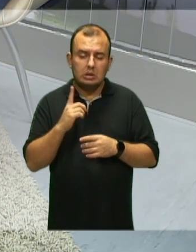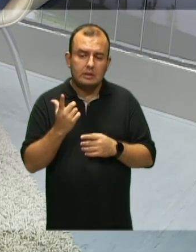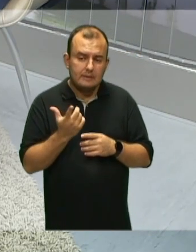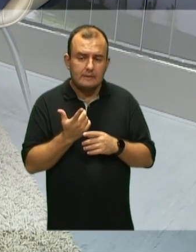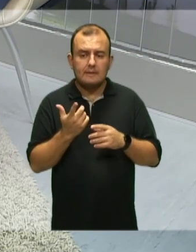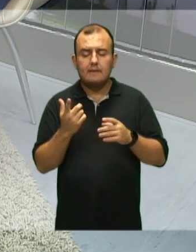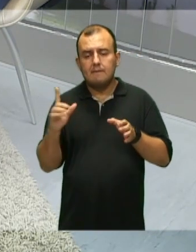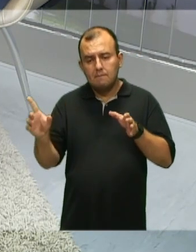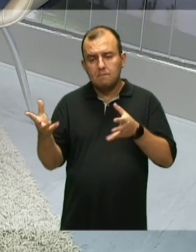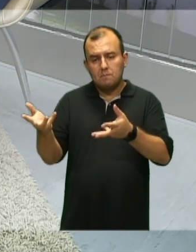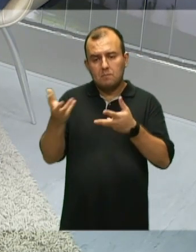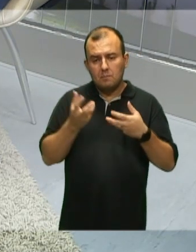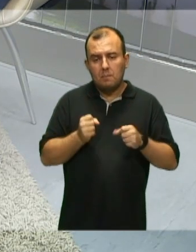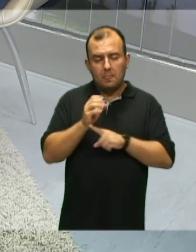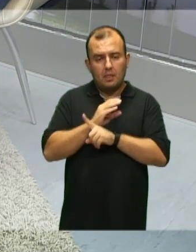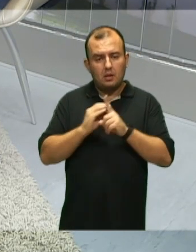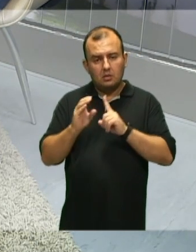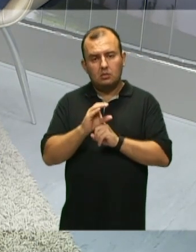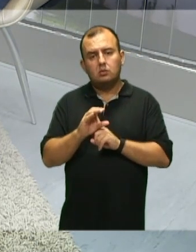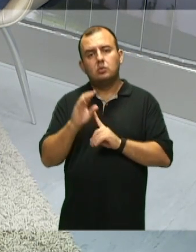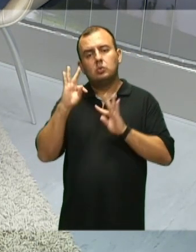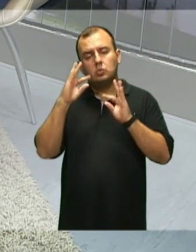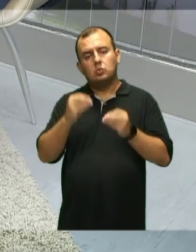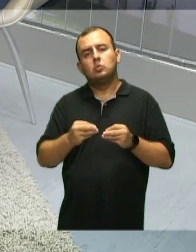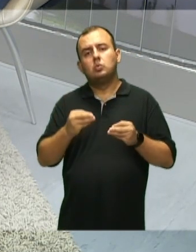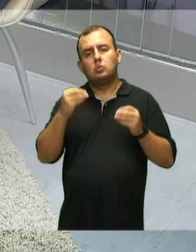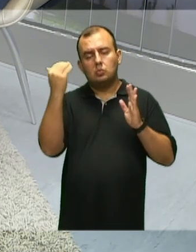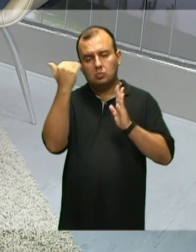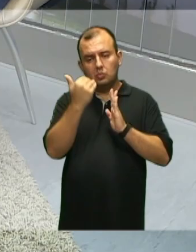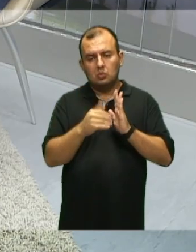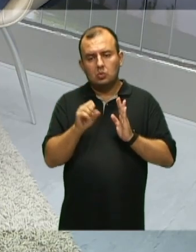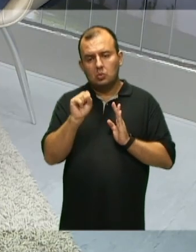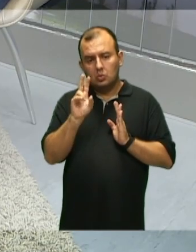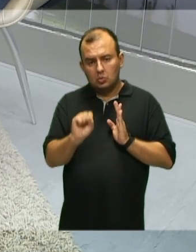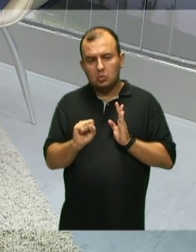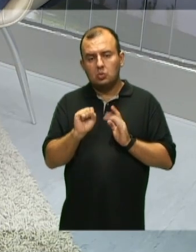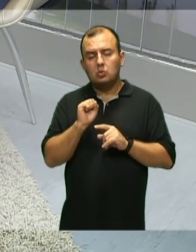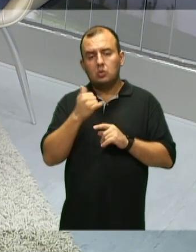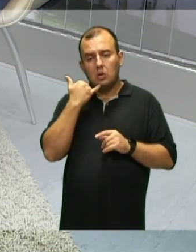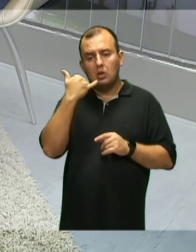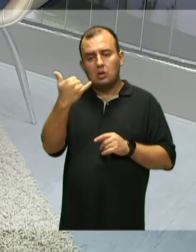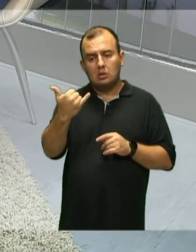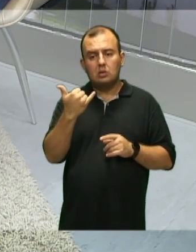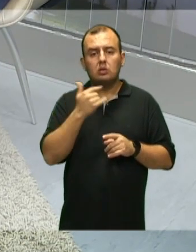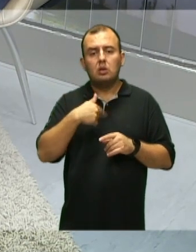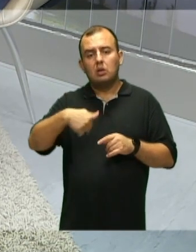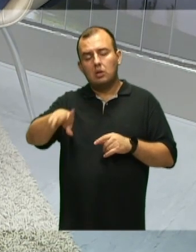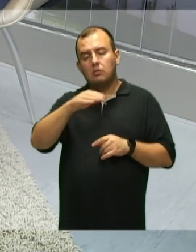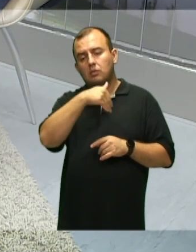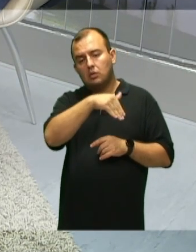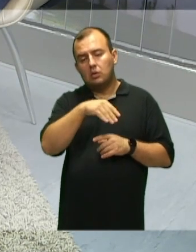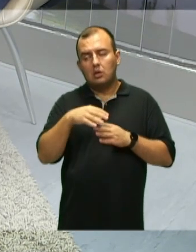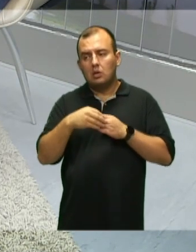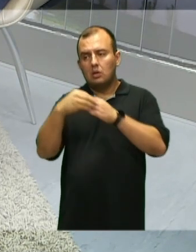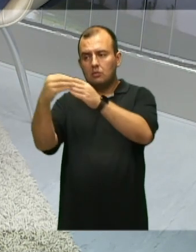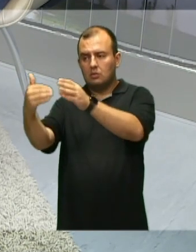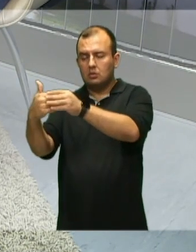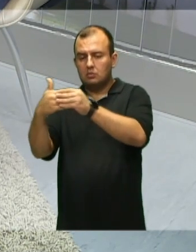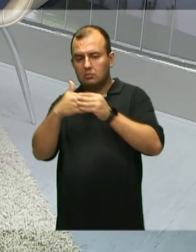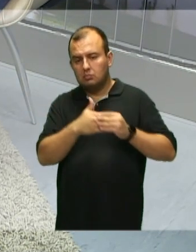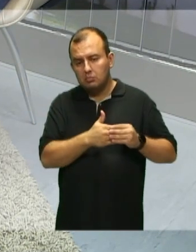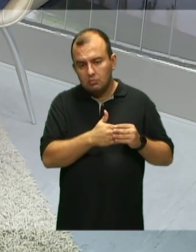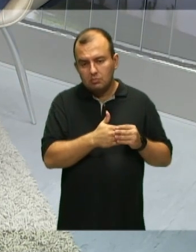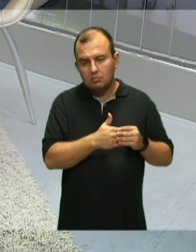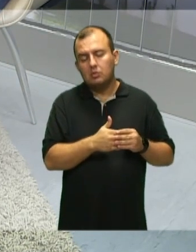acolhido na comunidade todas as ferramentas do SUS eles estão o tempo todo ligando e Levando e buscando Levando e buscando para